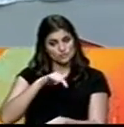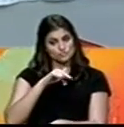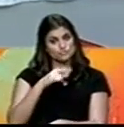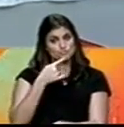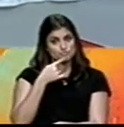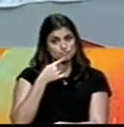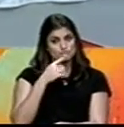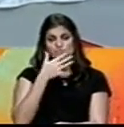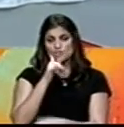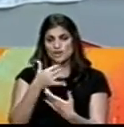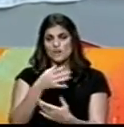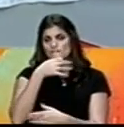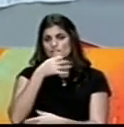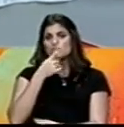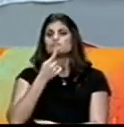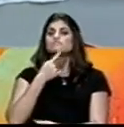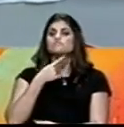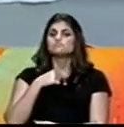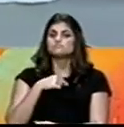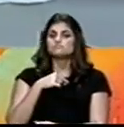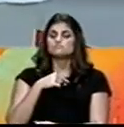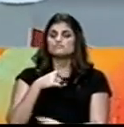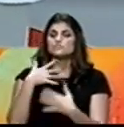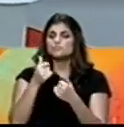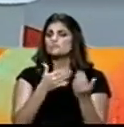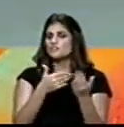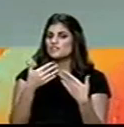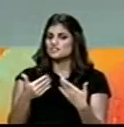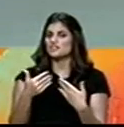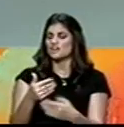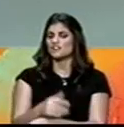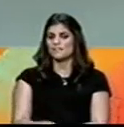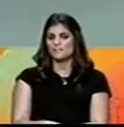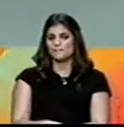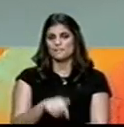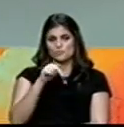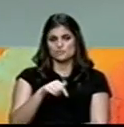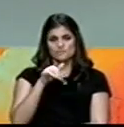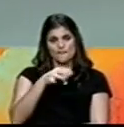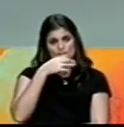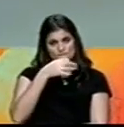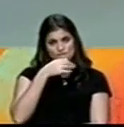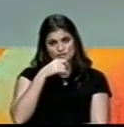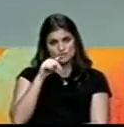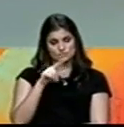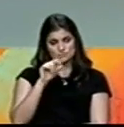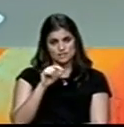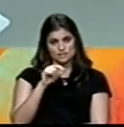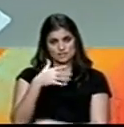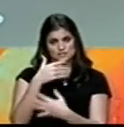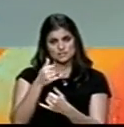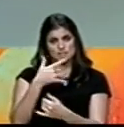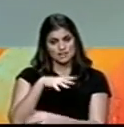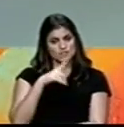cima. Sónia, por falar em golosos, os nossos próximos convidados. Bom, hoje vamos falar, e eu também daqui a pouco vou querer